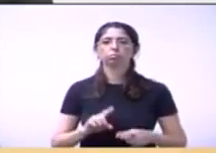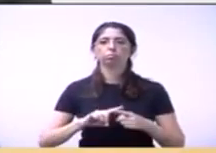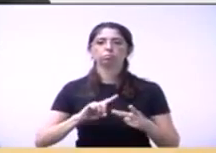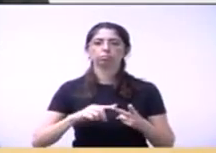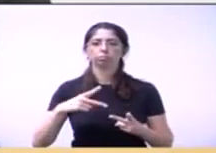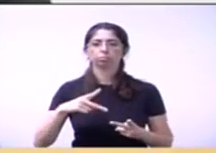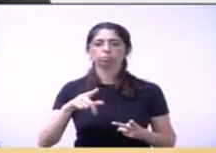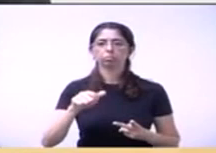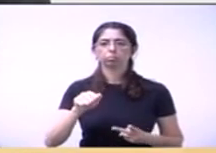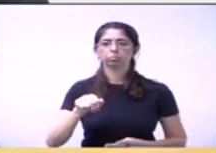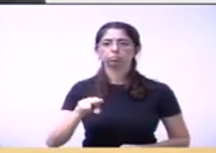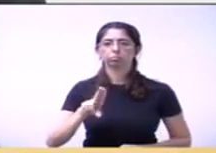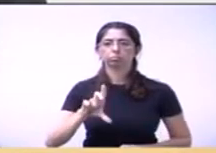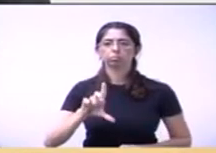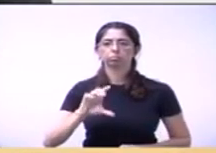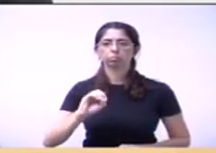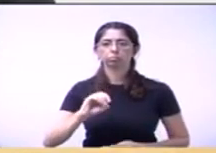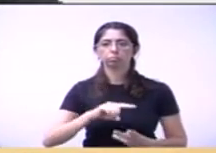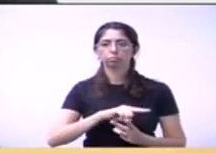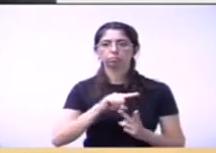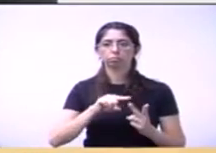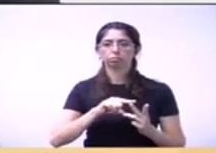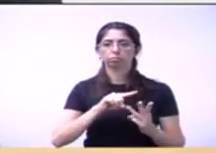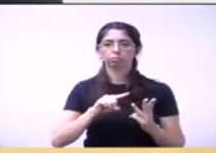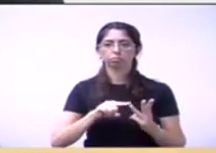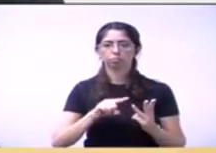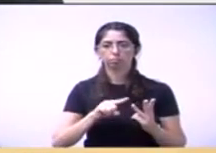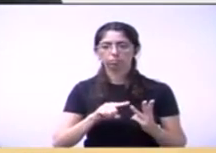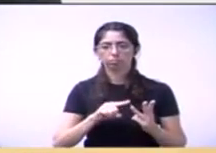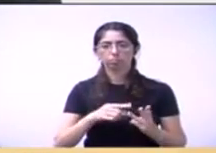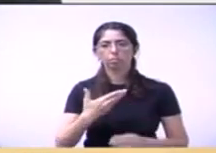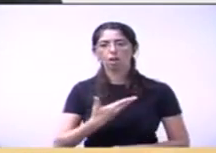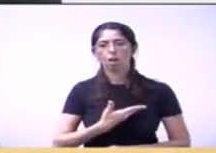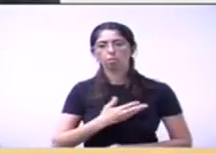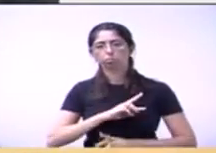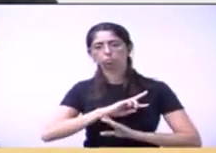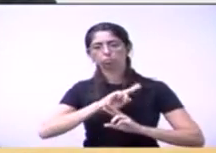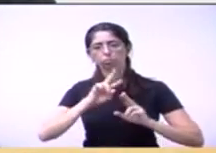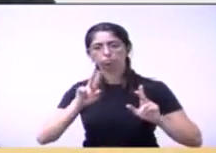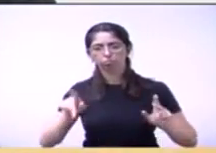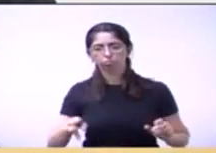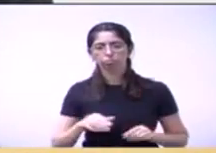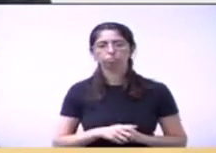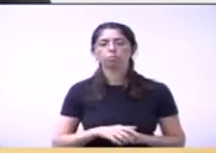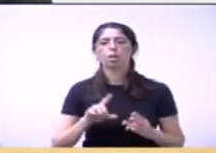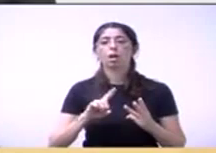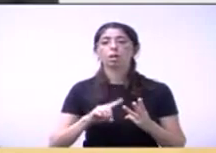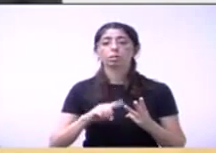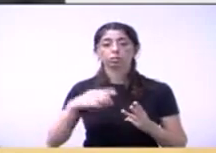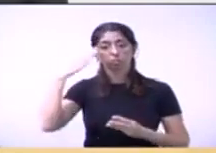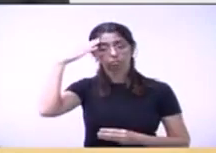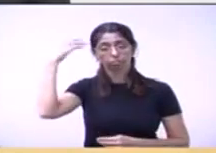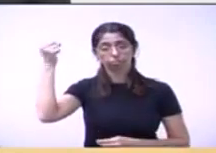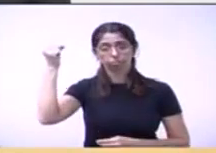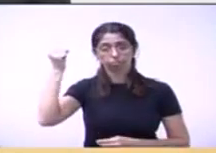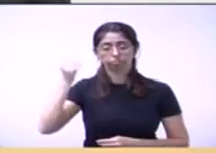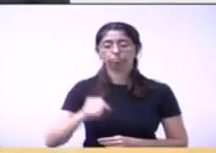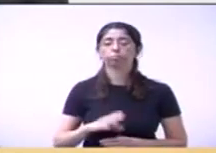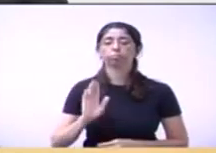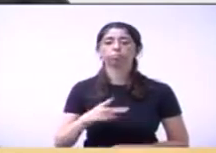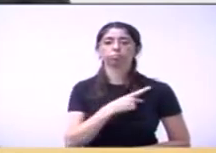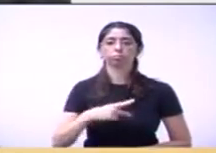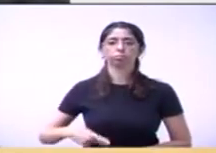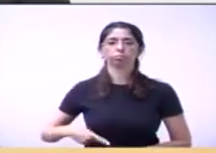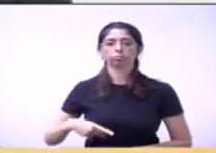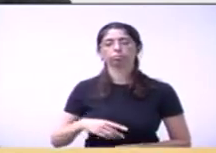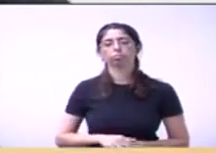PMB, presidente. Gostaria de cumprimentar e agradecer a presença do senhor Jurandir Matos, ex-presidente dessa casa, ex-companheiro